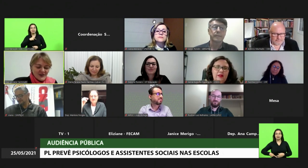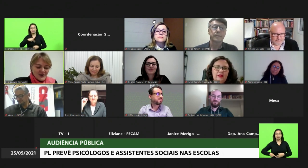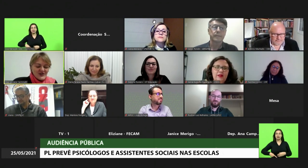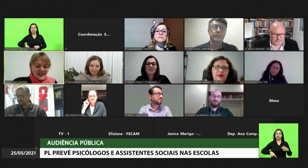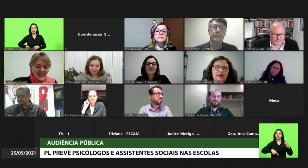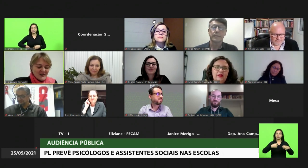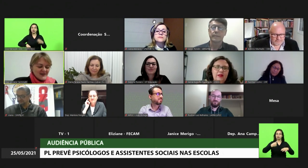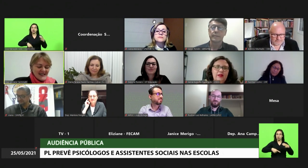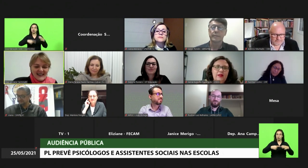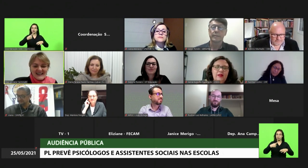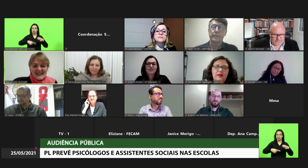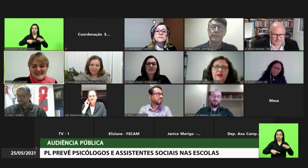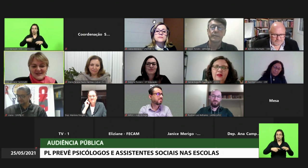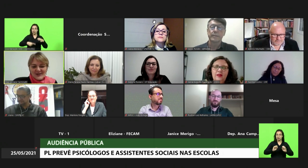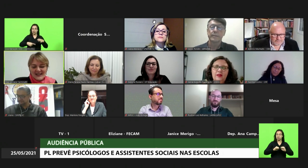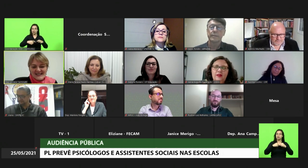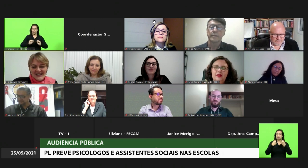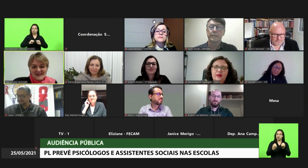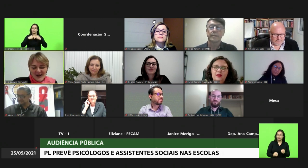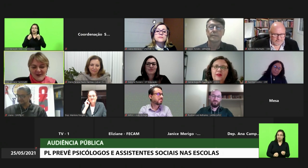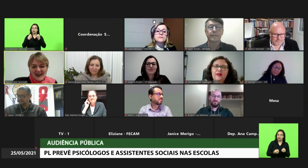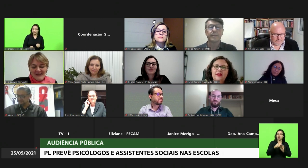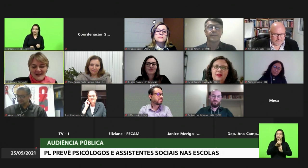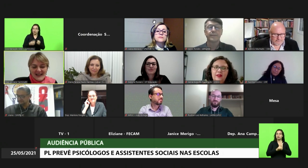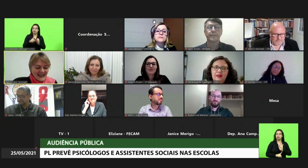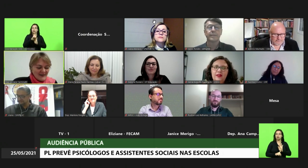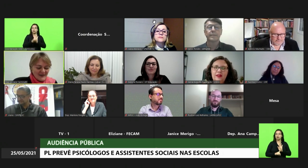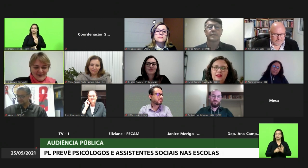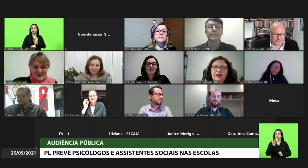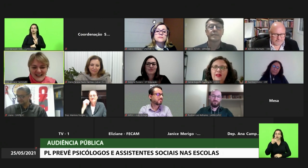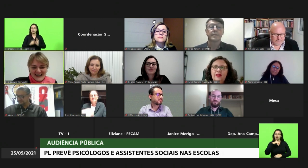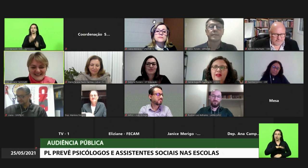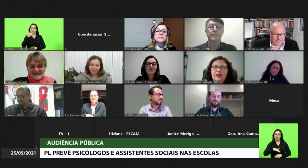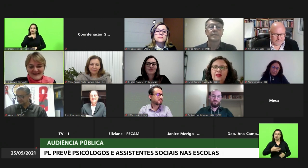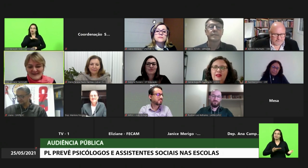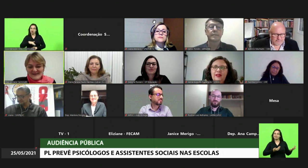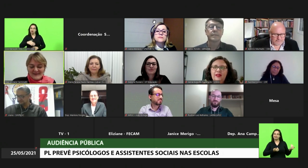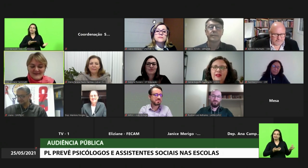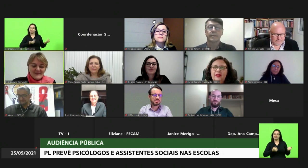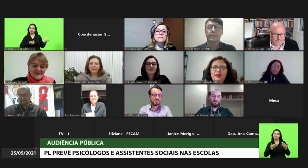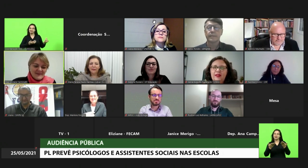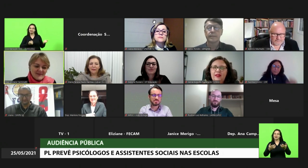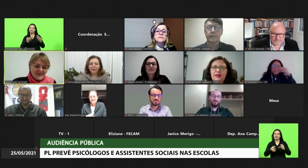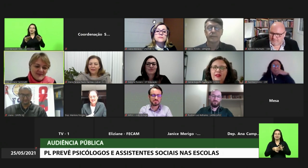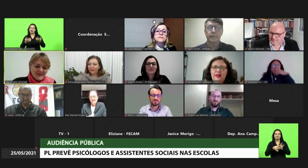Defesa dos Direitos da Criança e do Adolescente. Minha colega Marlene, fique à vontade.